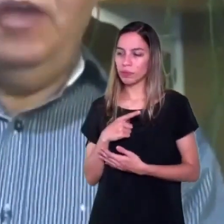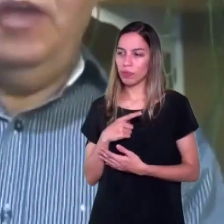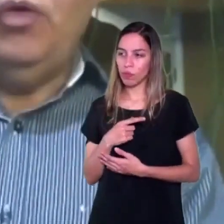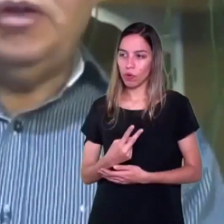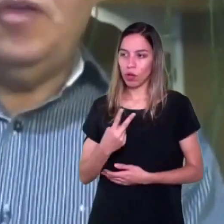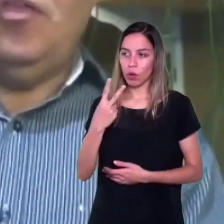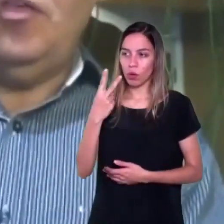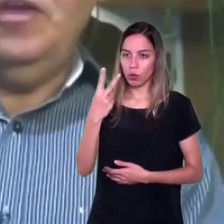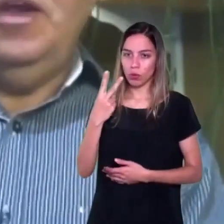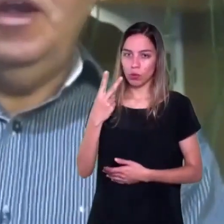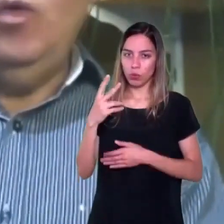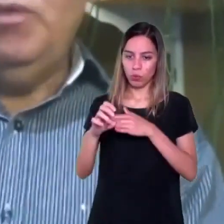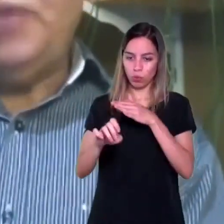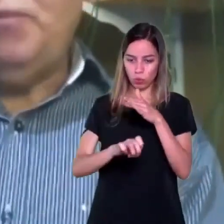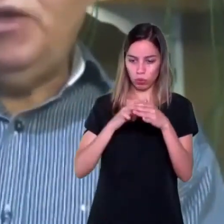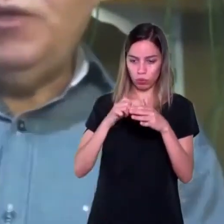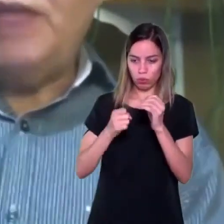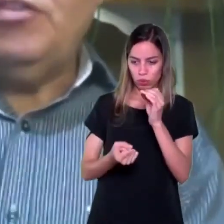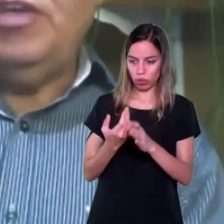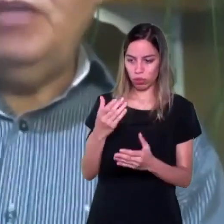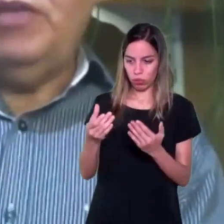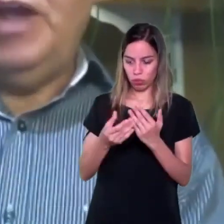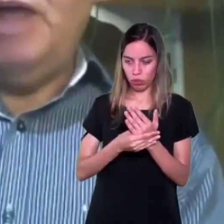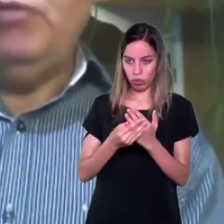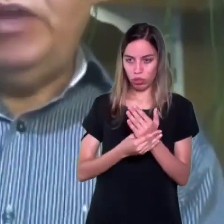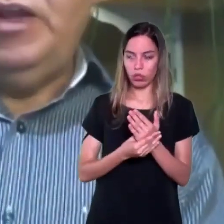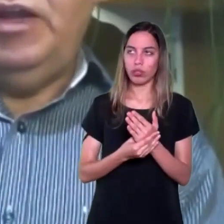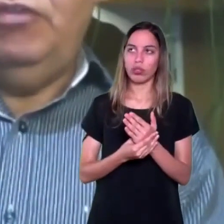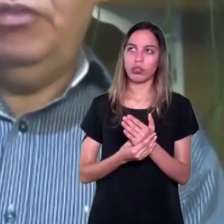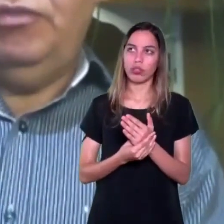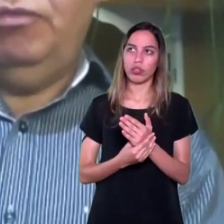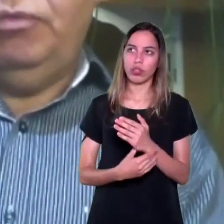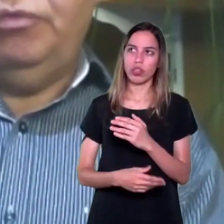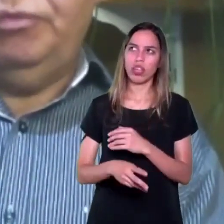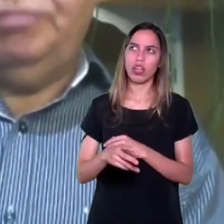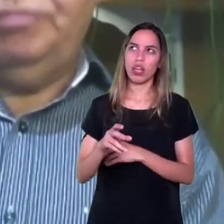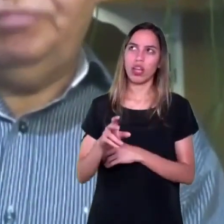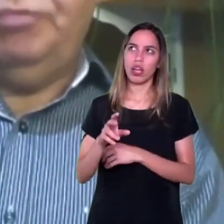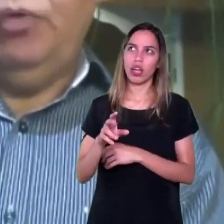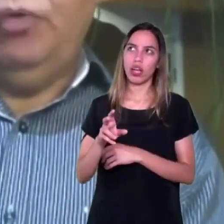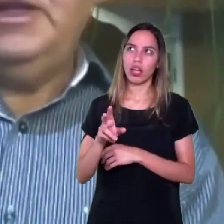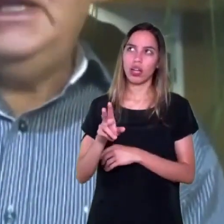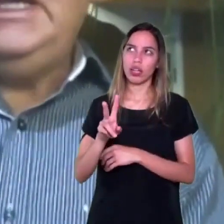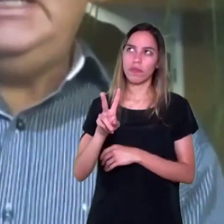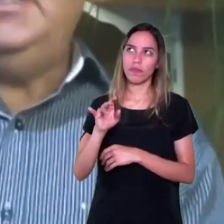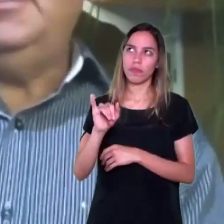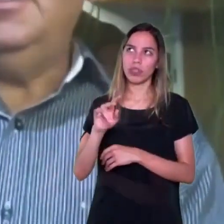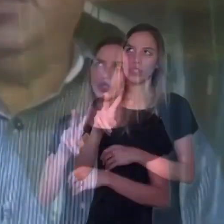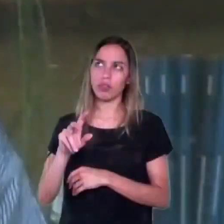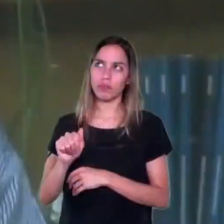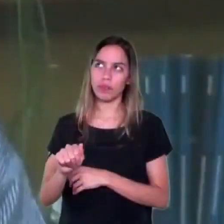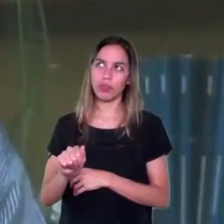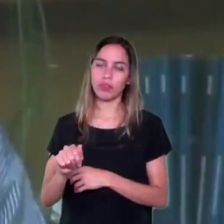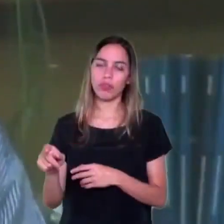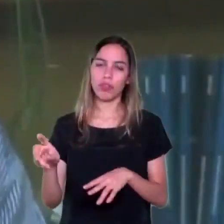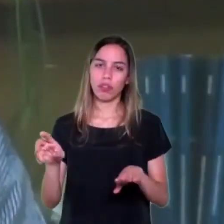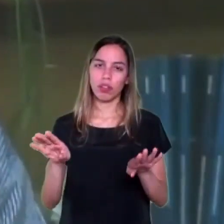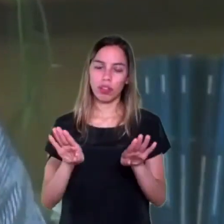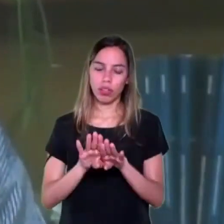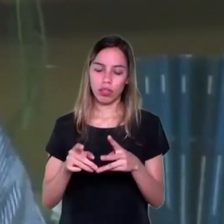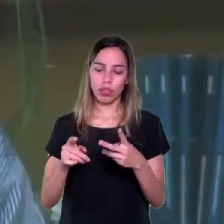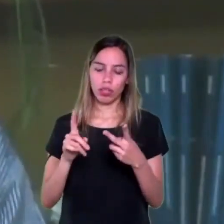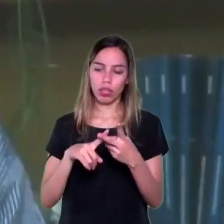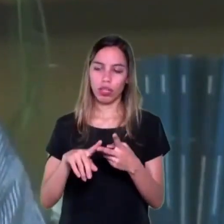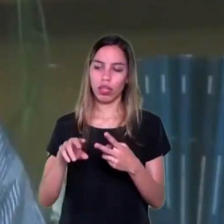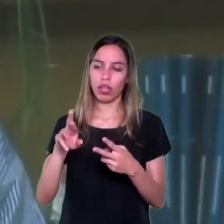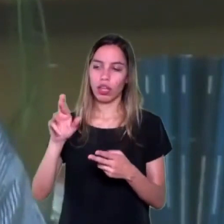duas editoras, uma está meio inativa, que é a Ville Editora, e a Ramos